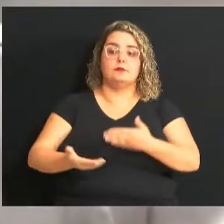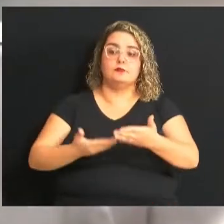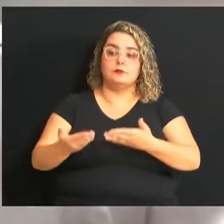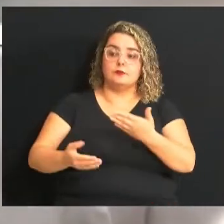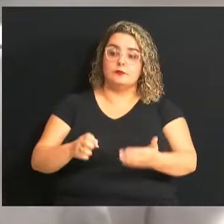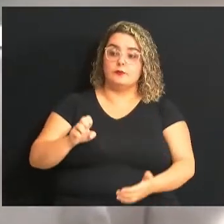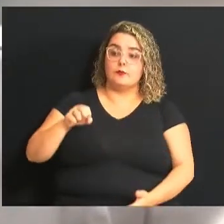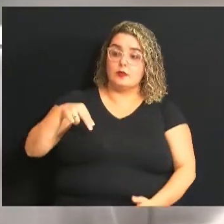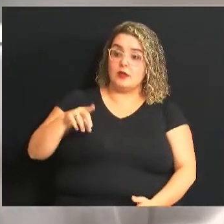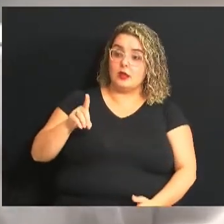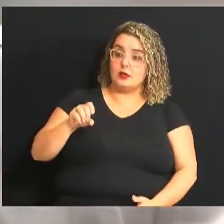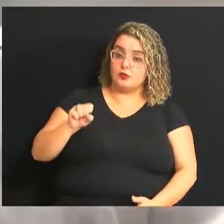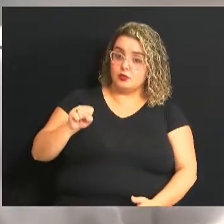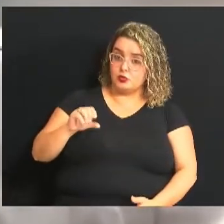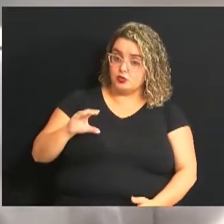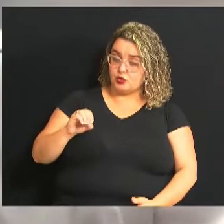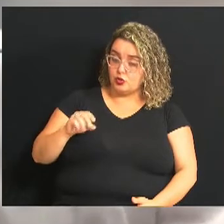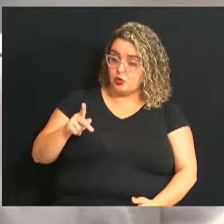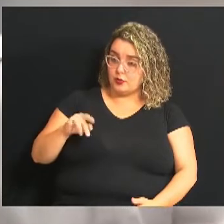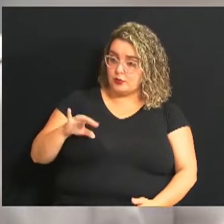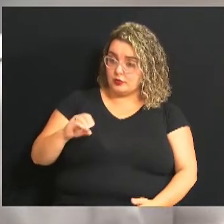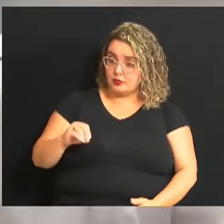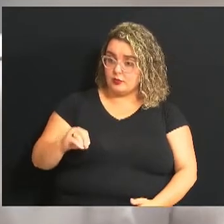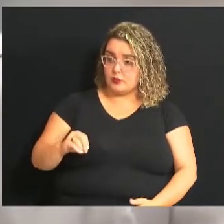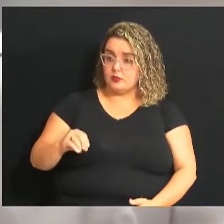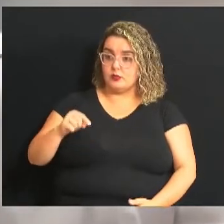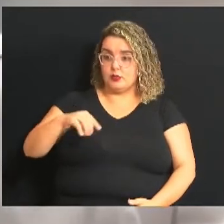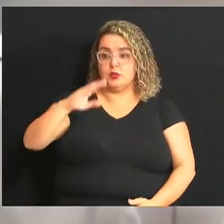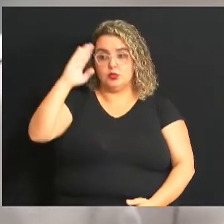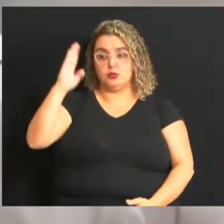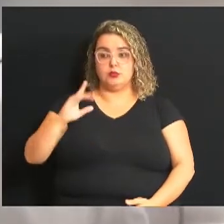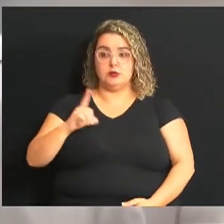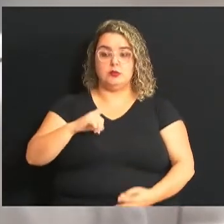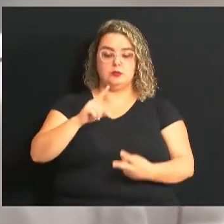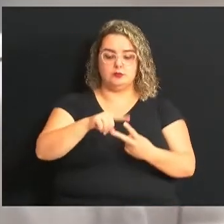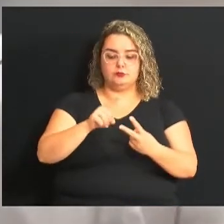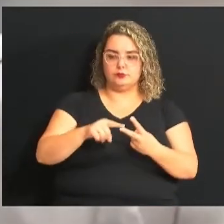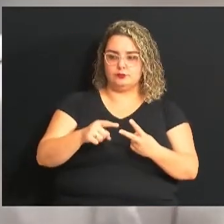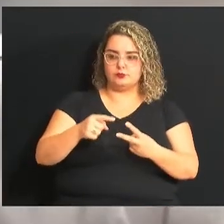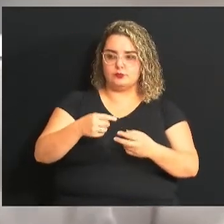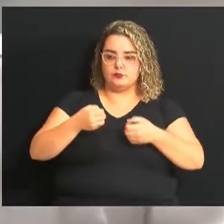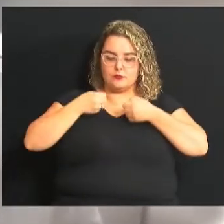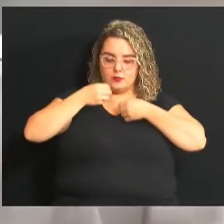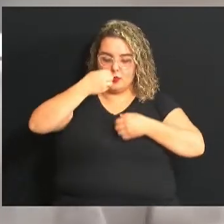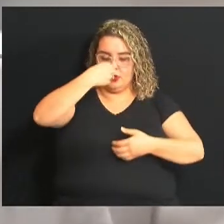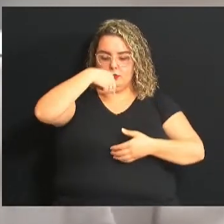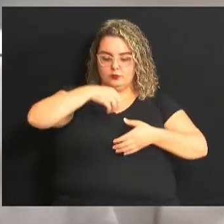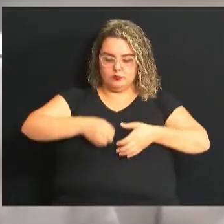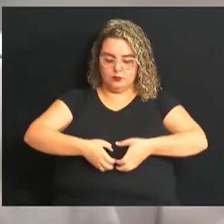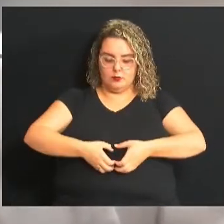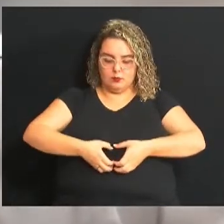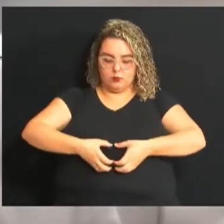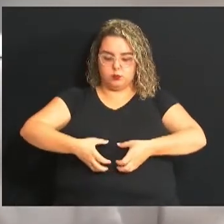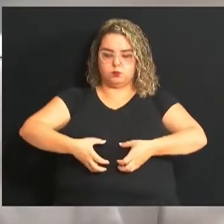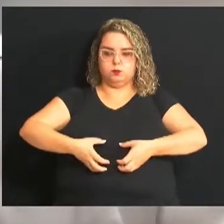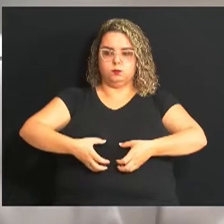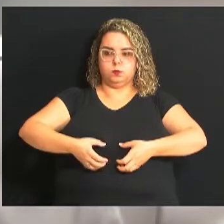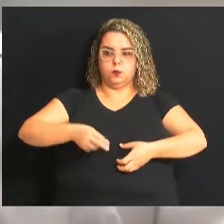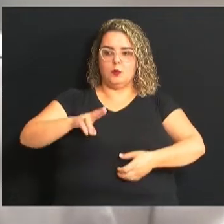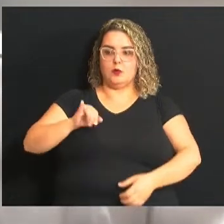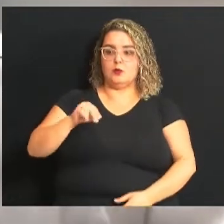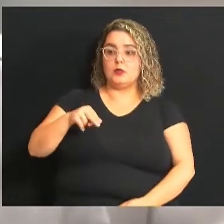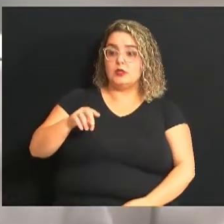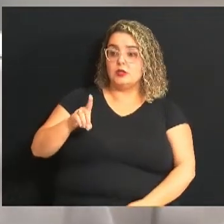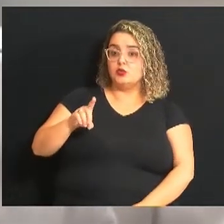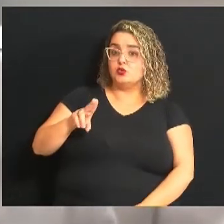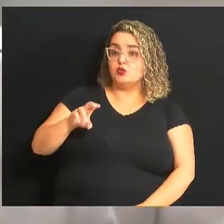endoscópico da obesidade, que no Brasil nós temos dois, quer seja a colocação do balão gástrico ou a endossutura gástrica,